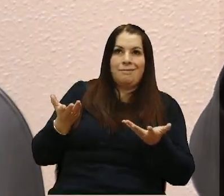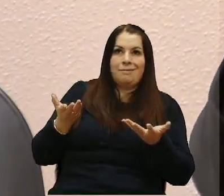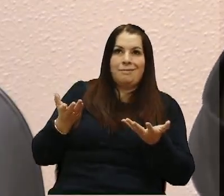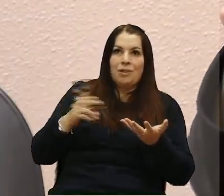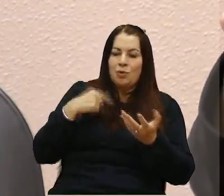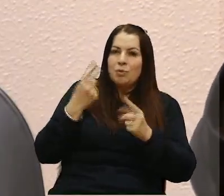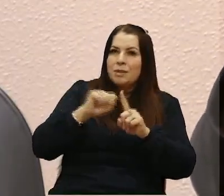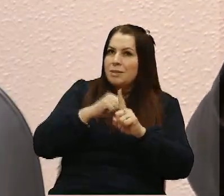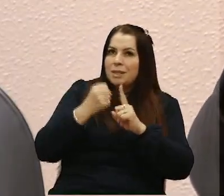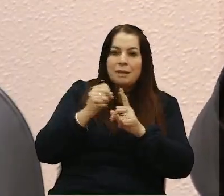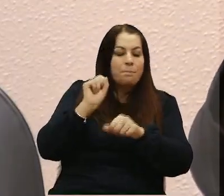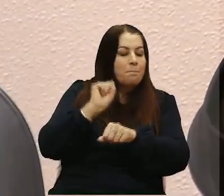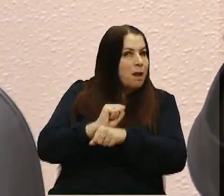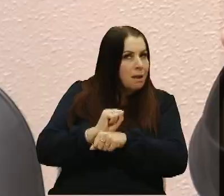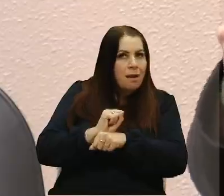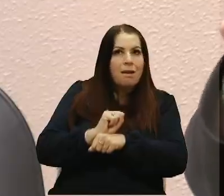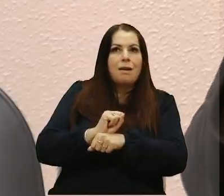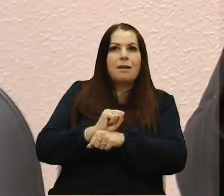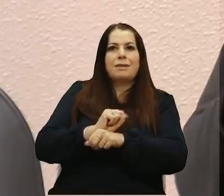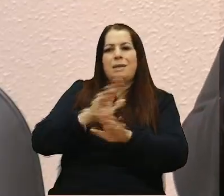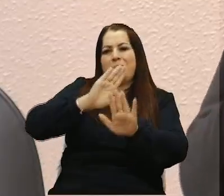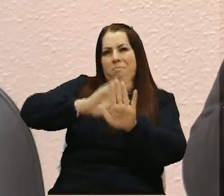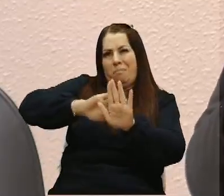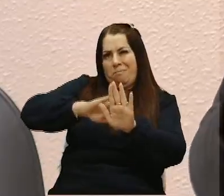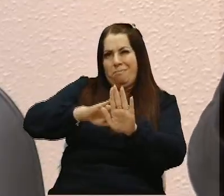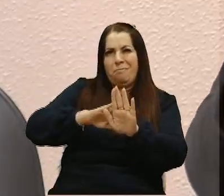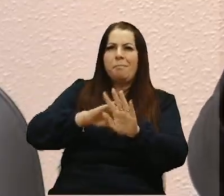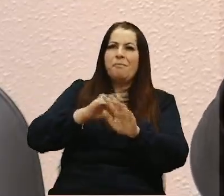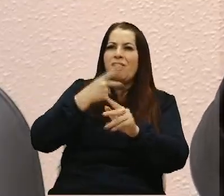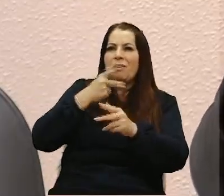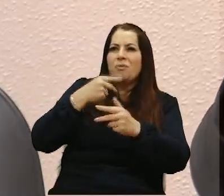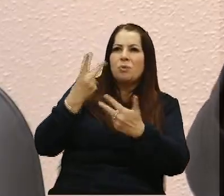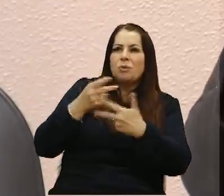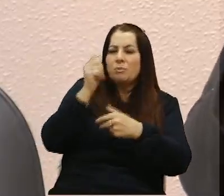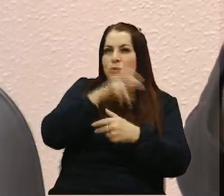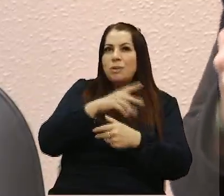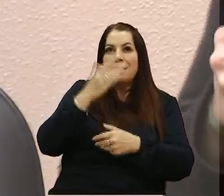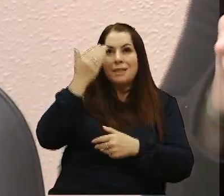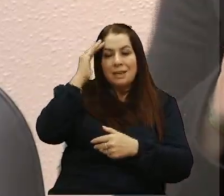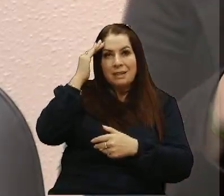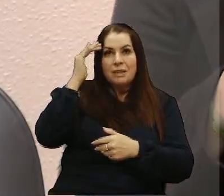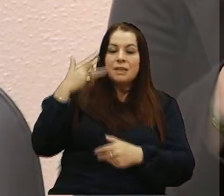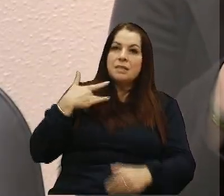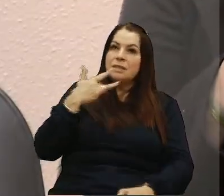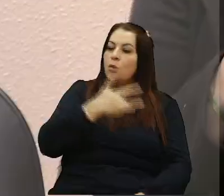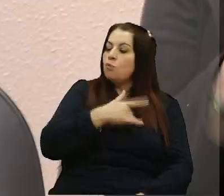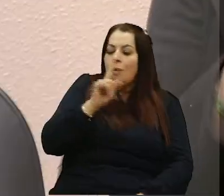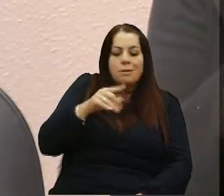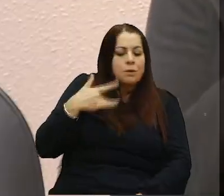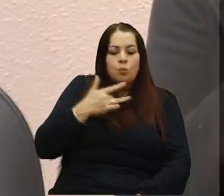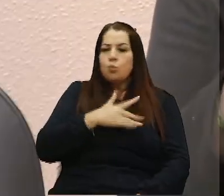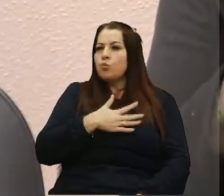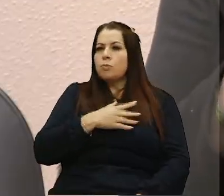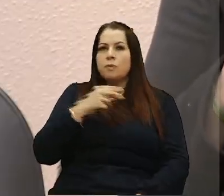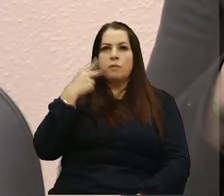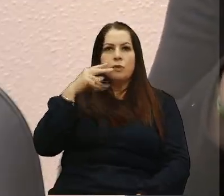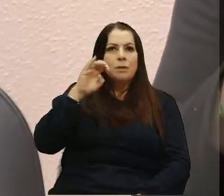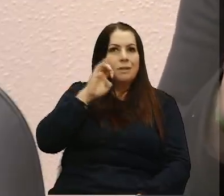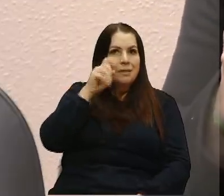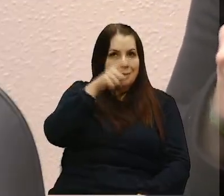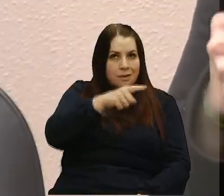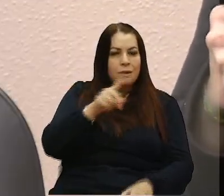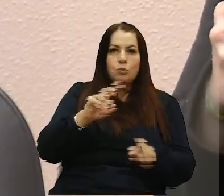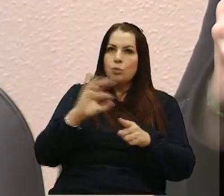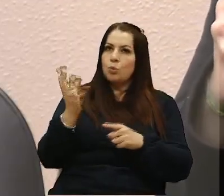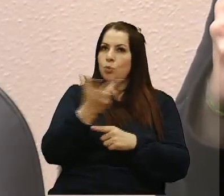nossa sociedade tem que parar de ser hipócrita e entender que saúde é saúde. E a vereadora Estela, assim